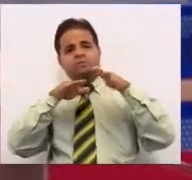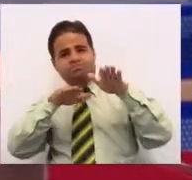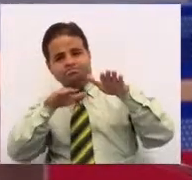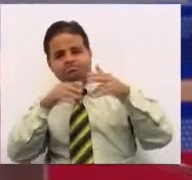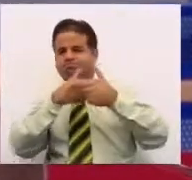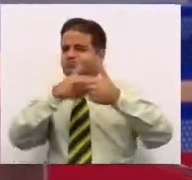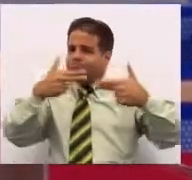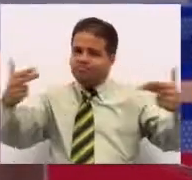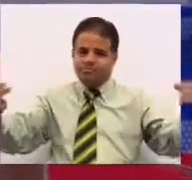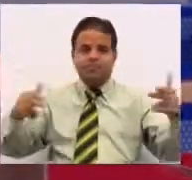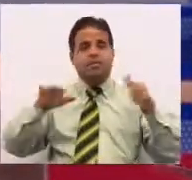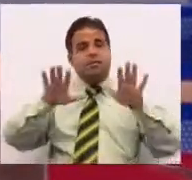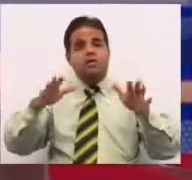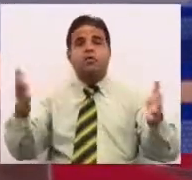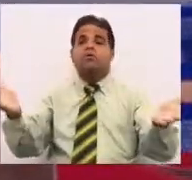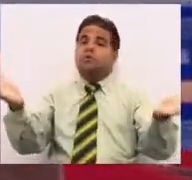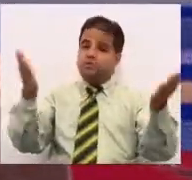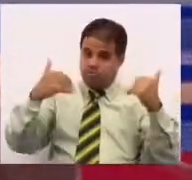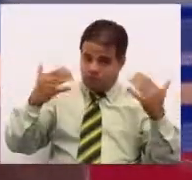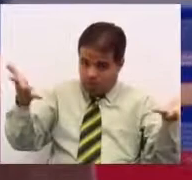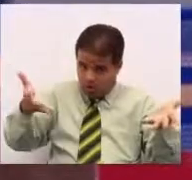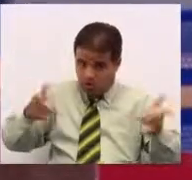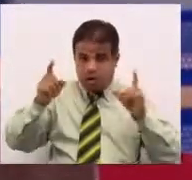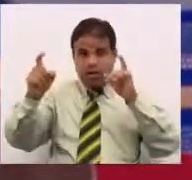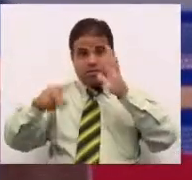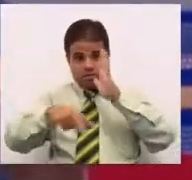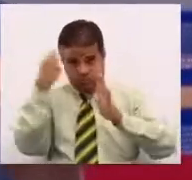assim por diante. Então, nós estamos chamando a segunda reunião já,